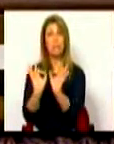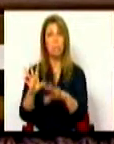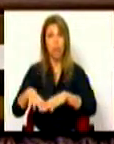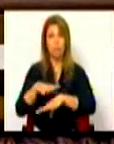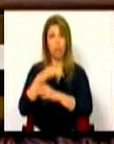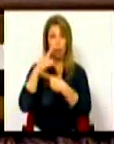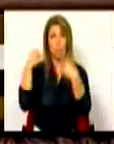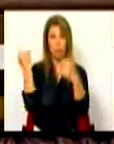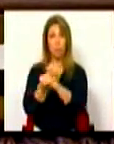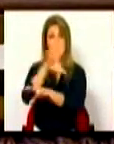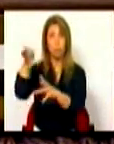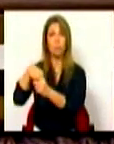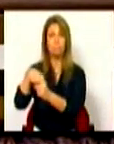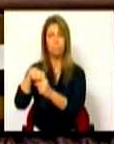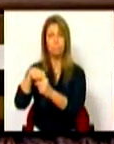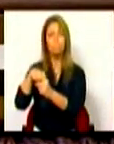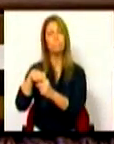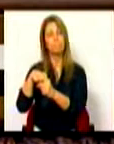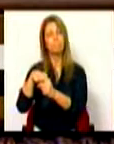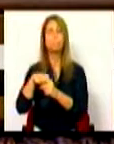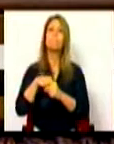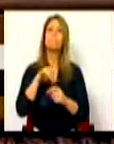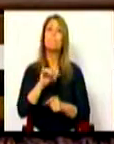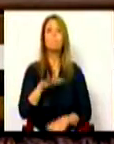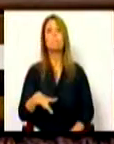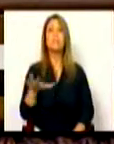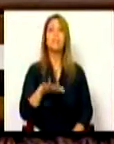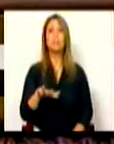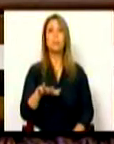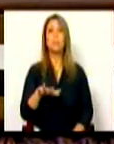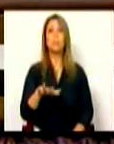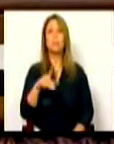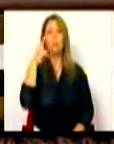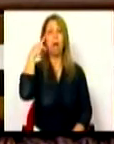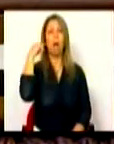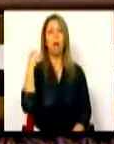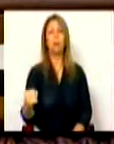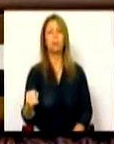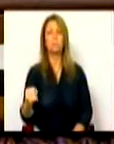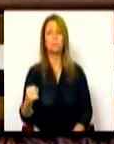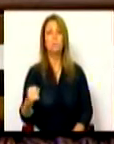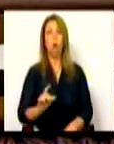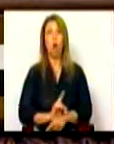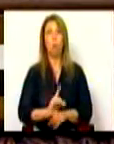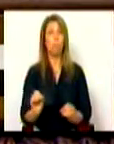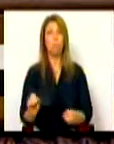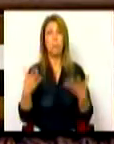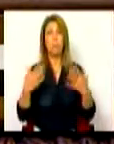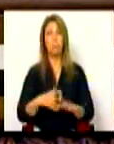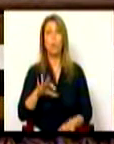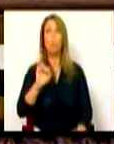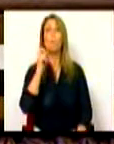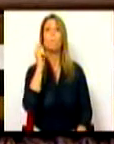pública e os seus trabalhadores, colocou-se numa situação de revanchismo ab initio. O